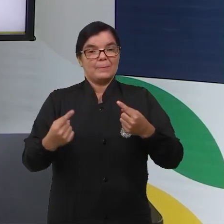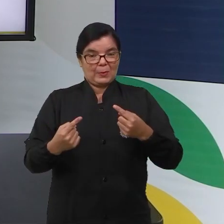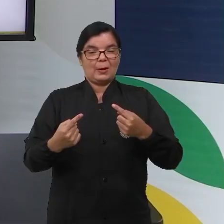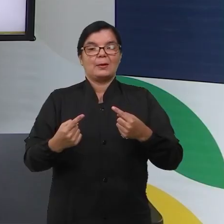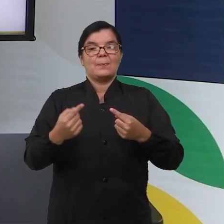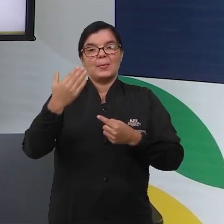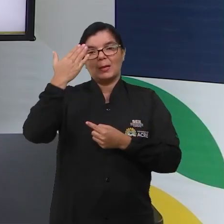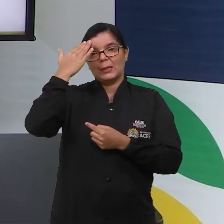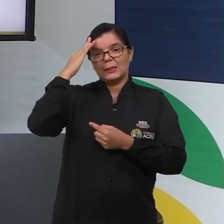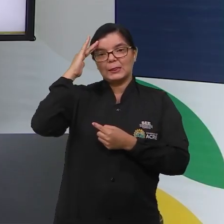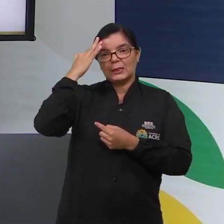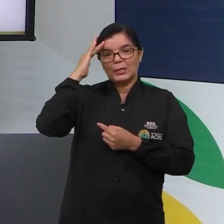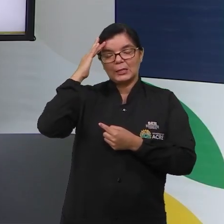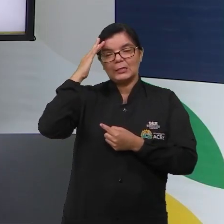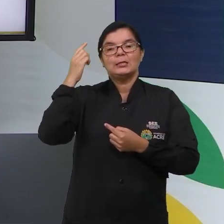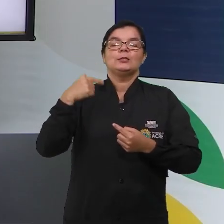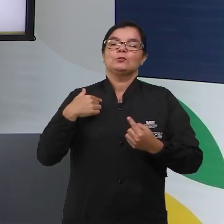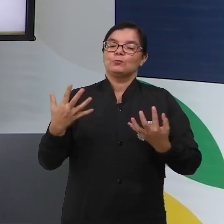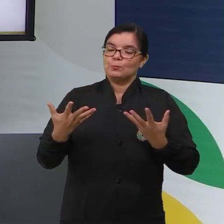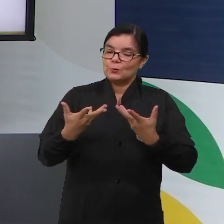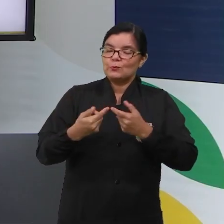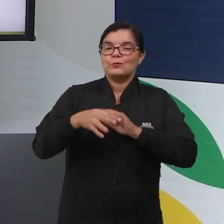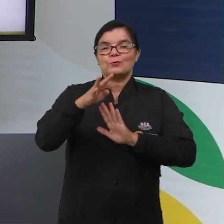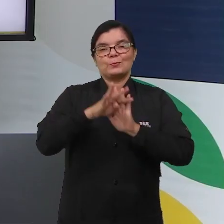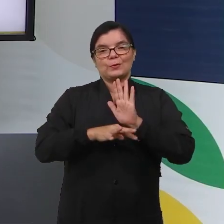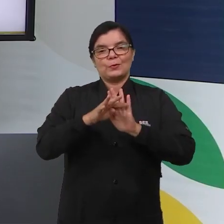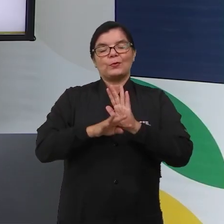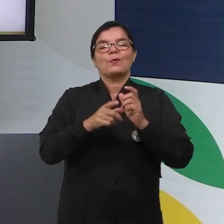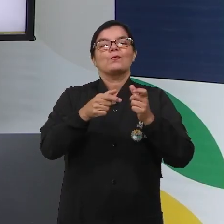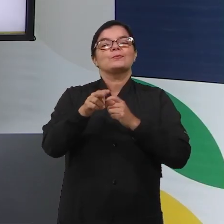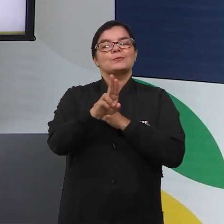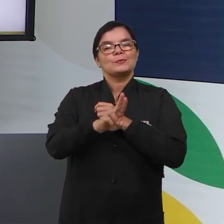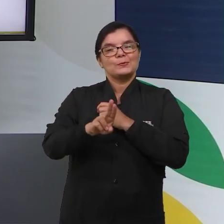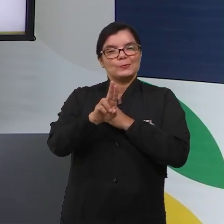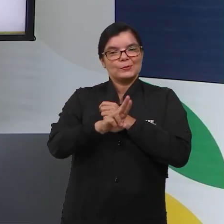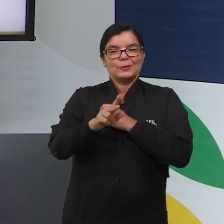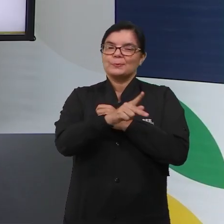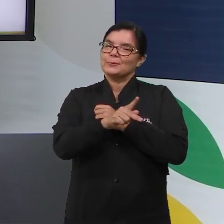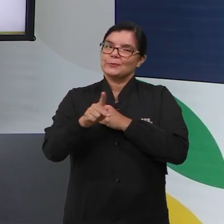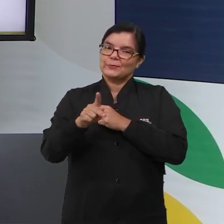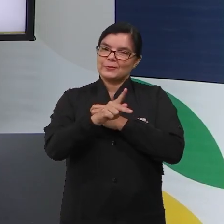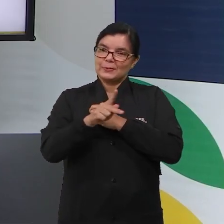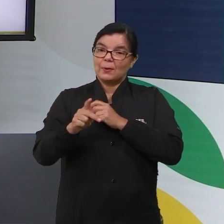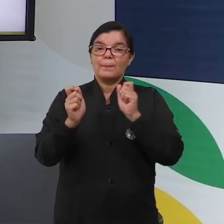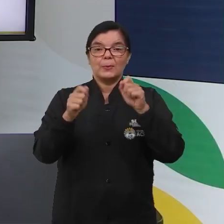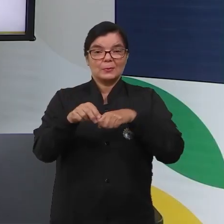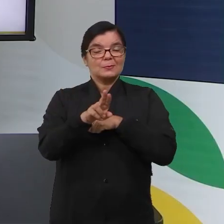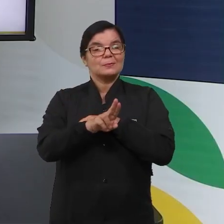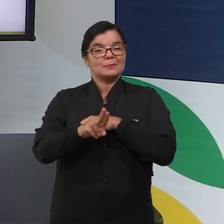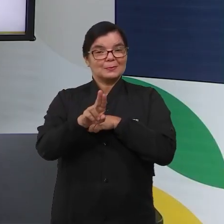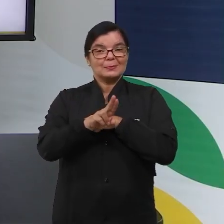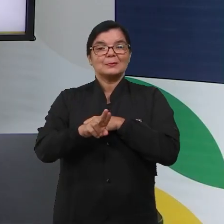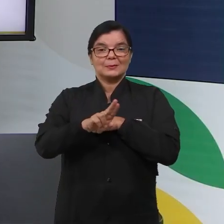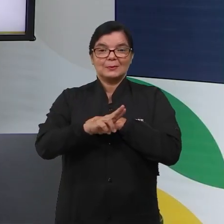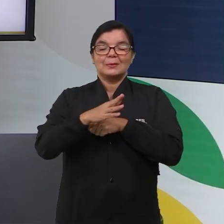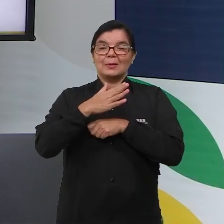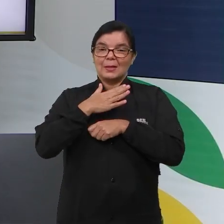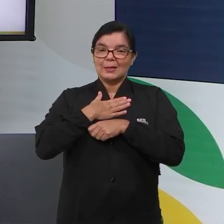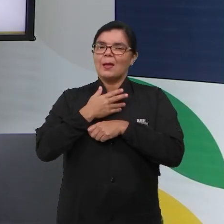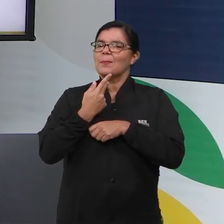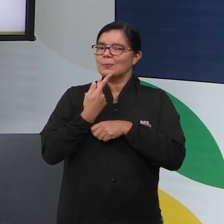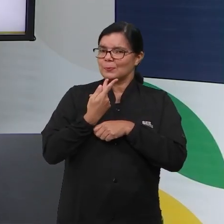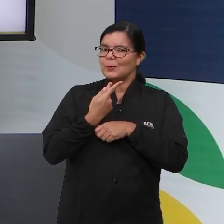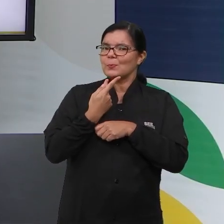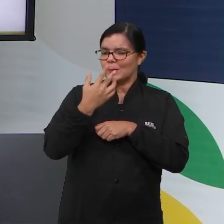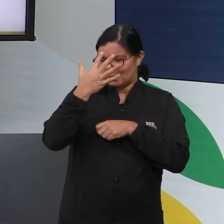a interpretação e fluidez do meu texto. Então, onde eu utilizarei isso, professora? Eu posso utilizar isso na minha